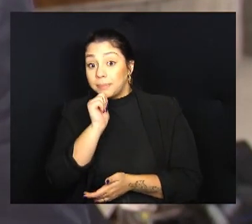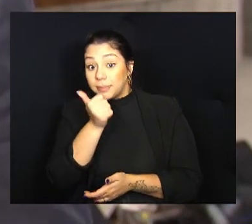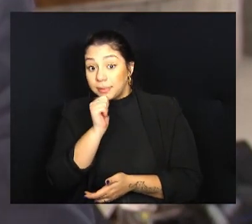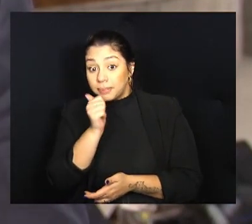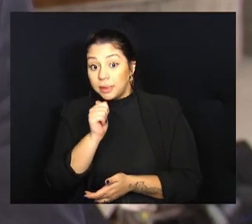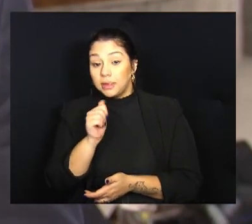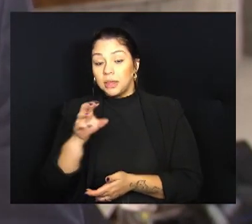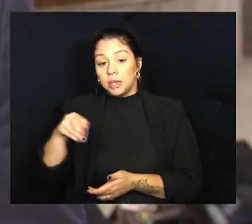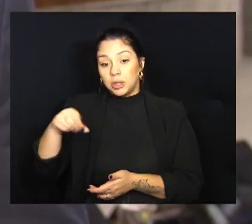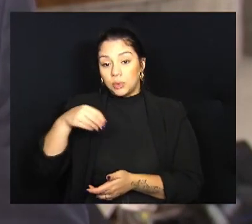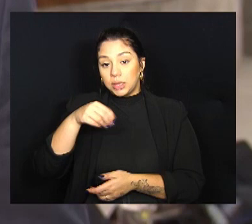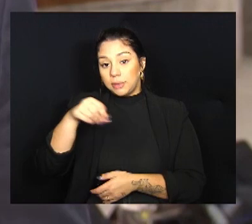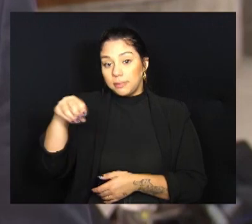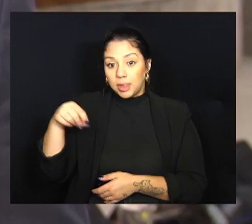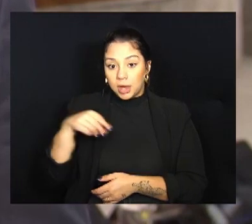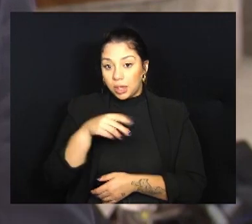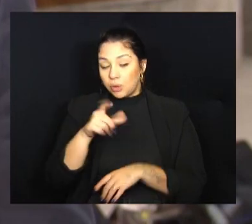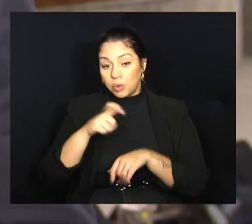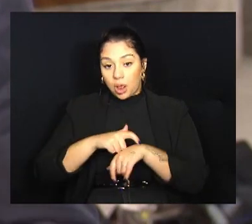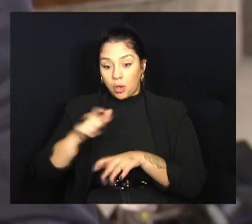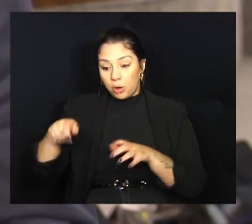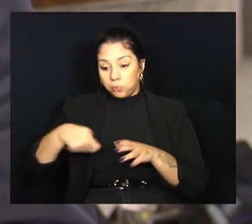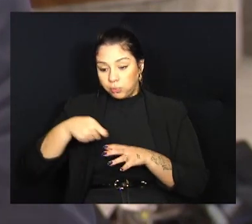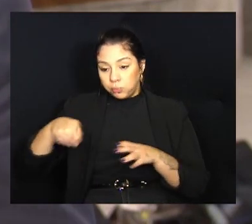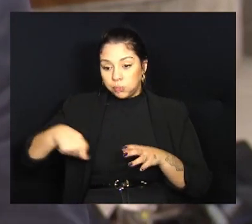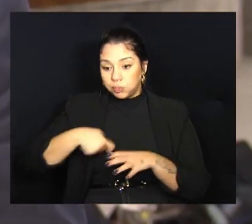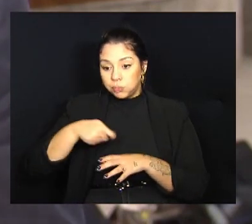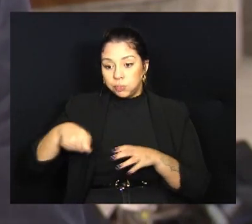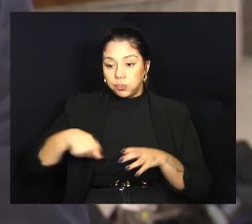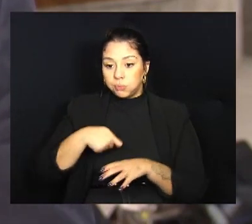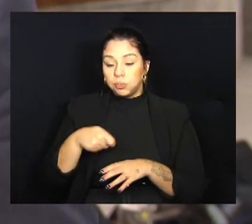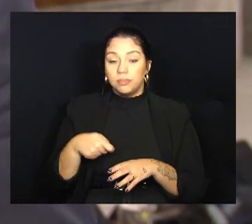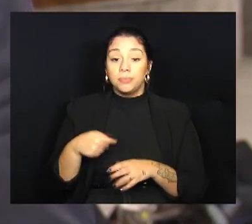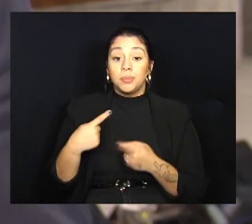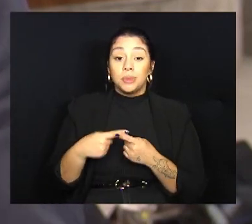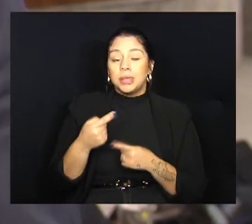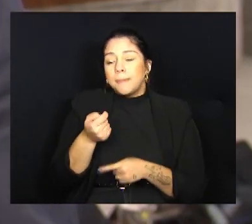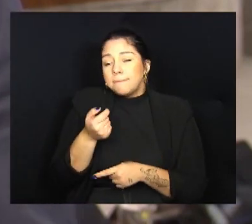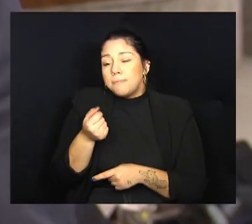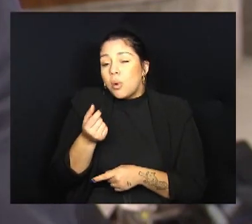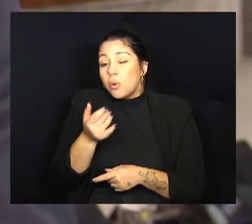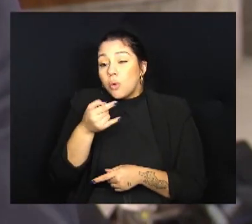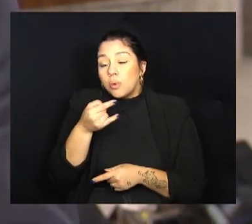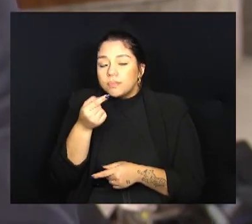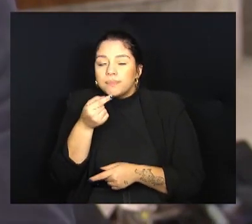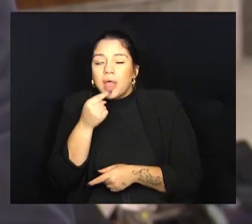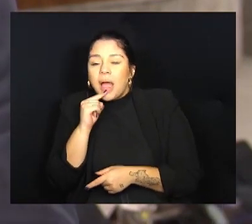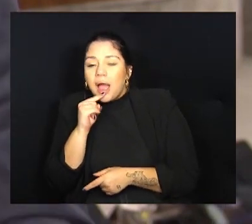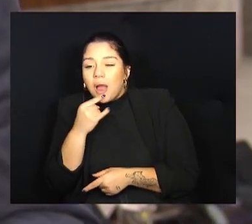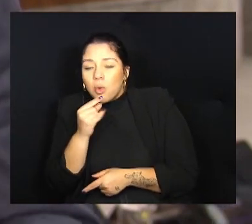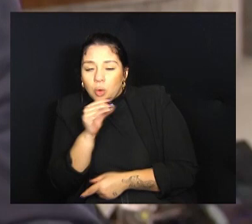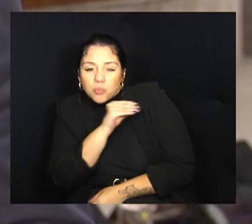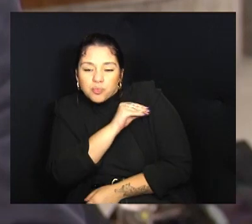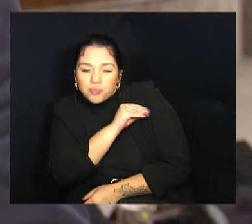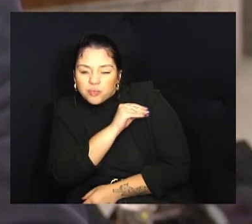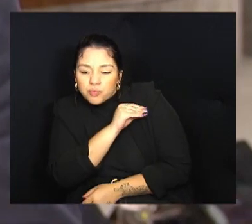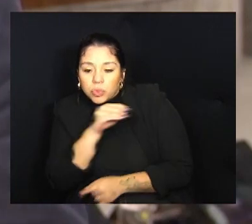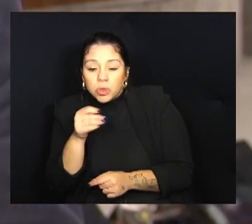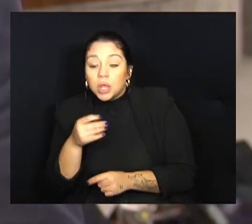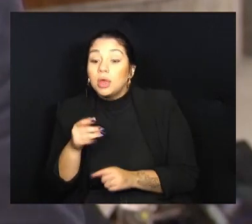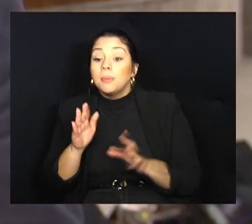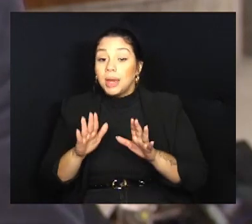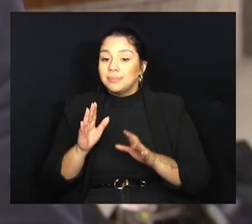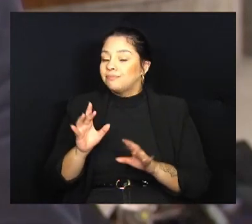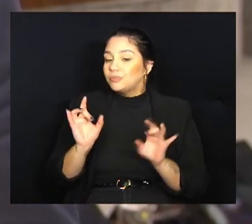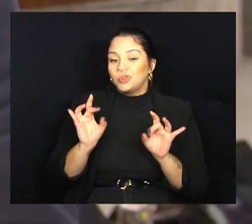tempero, no preparo do alimento, né? Aquele pouco do álcool é o suficiente para